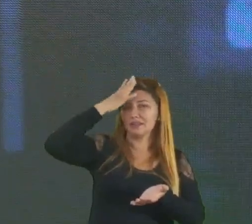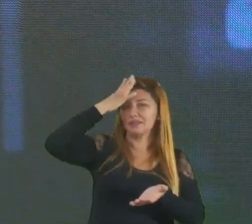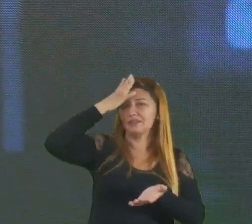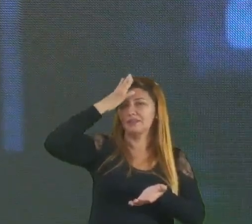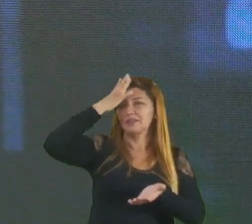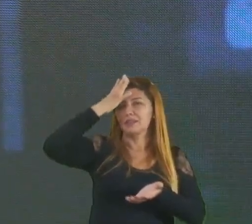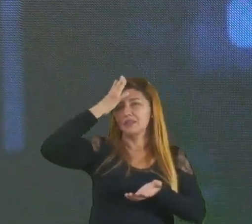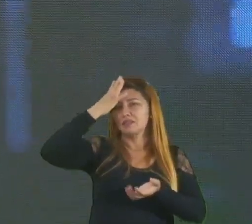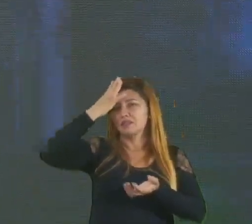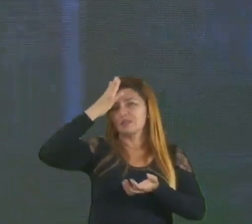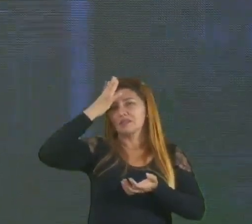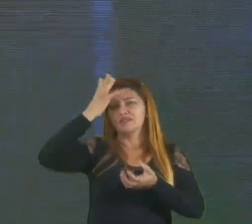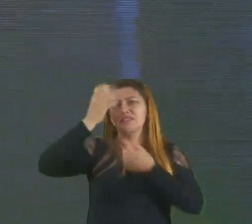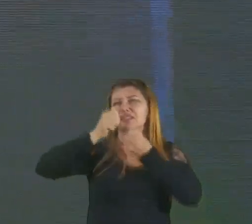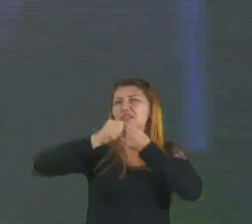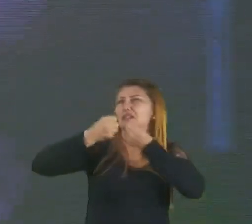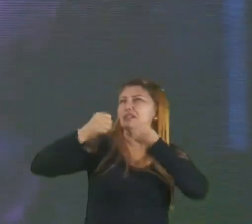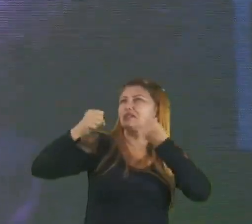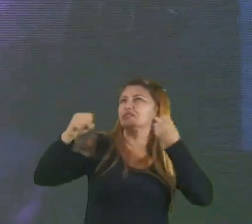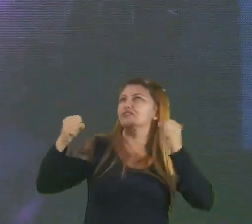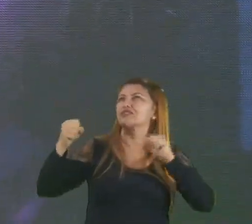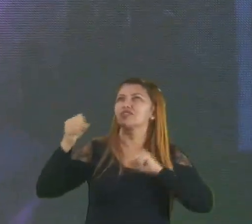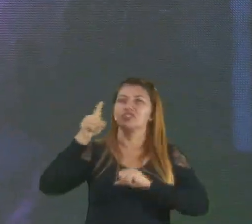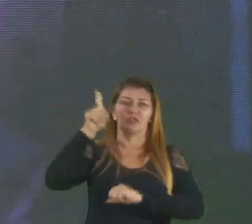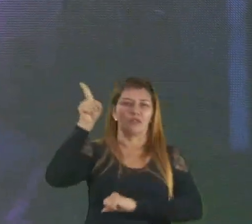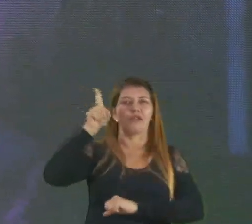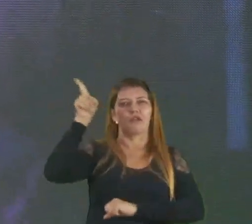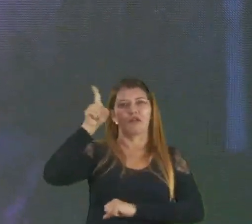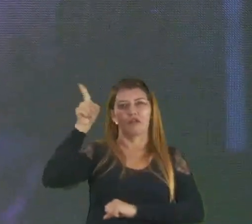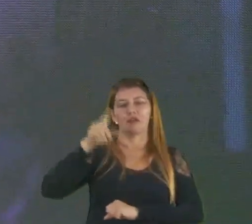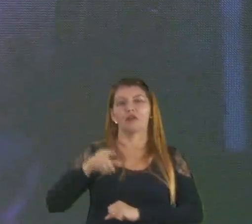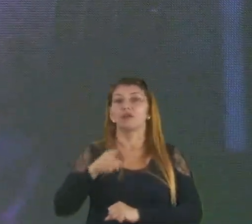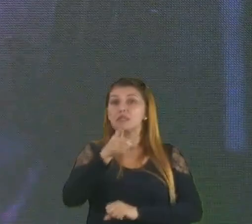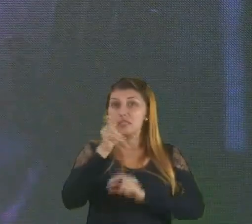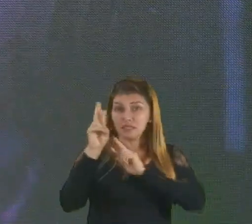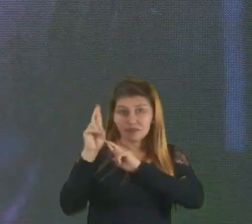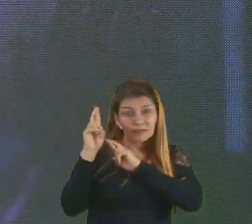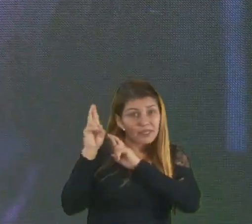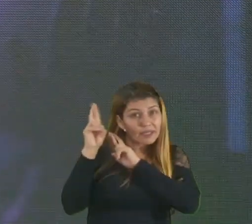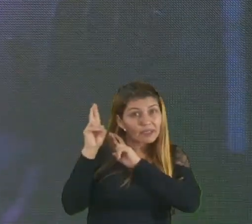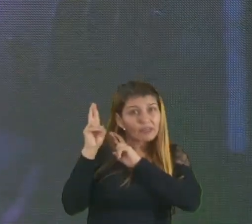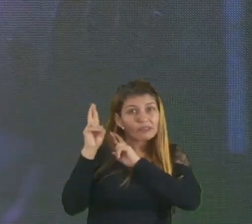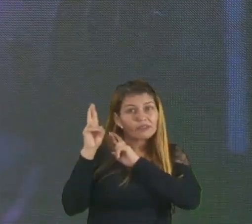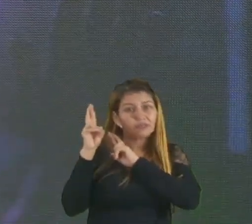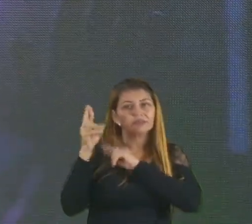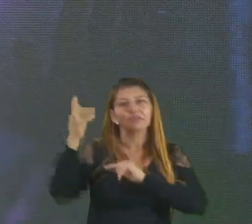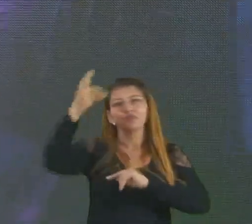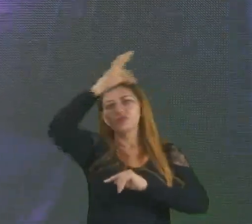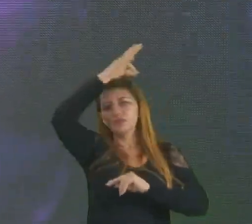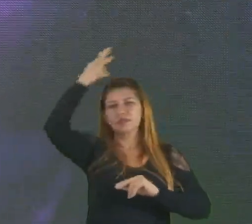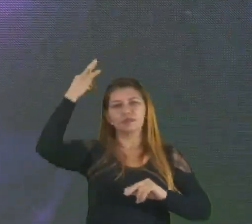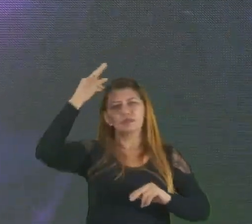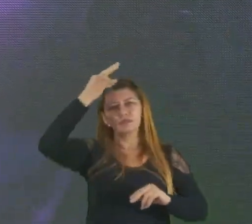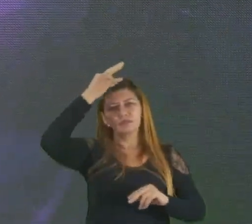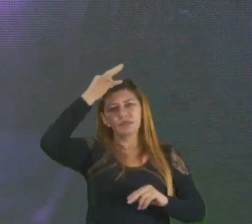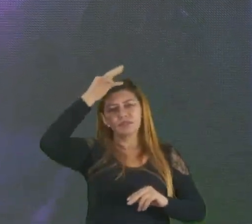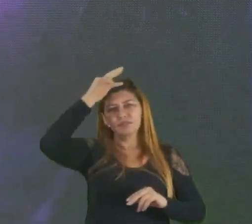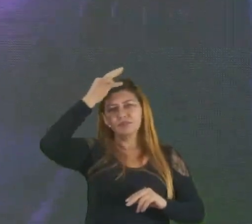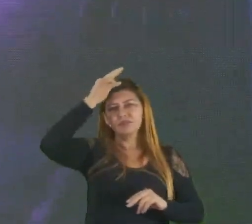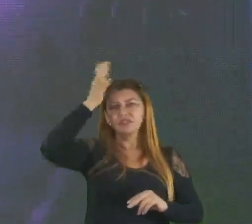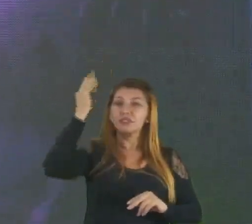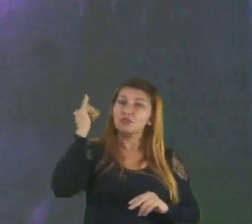estarei. Essa é a esperança que você tem. Que o Espírito Santo renove no teu coração esta